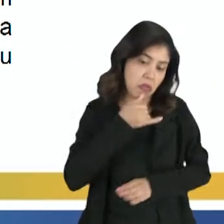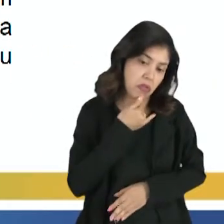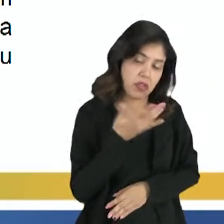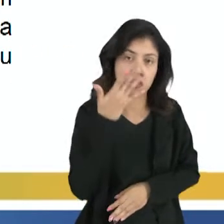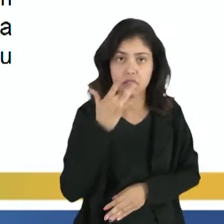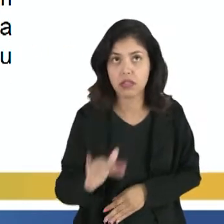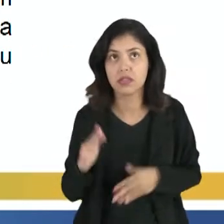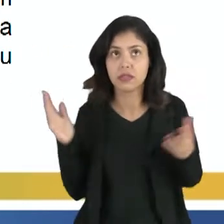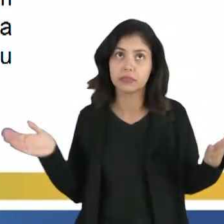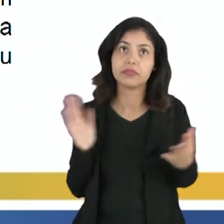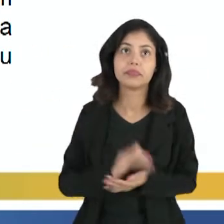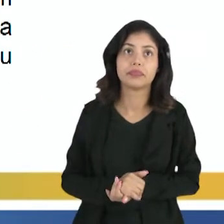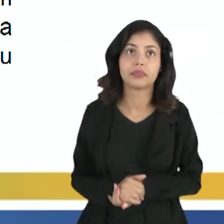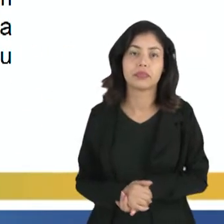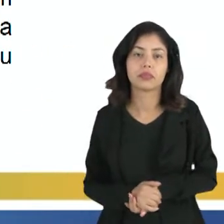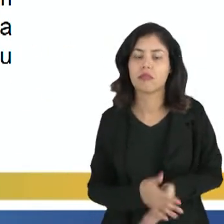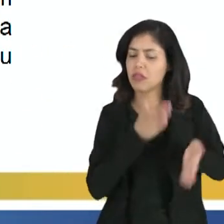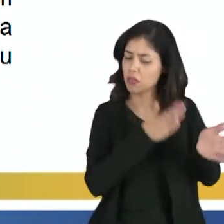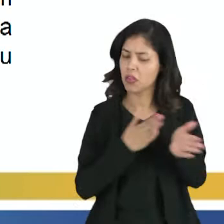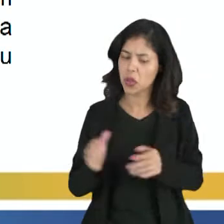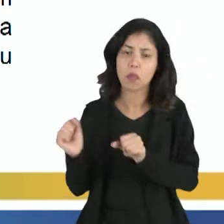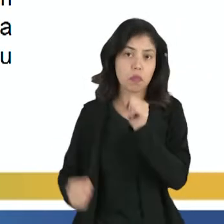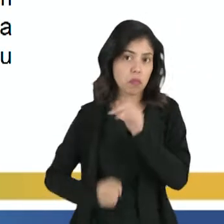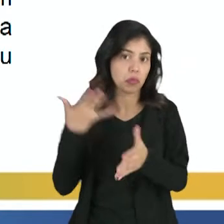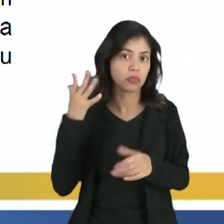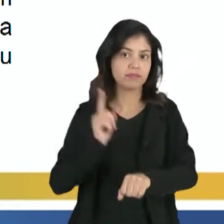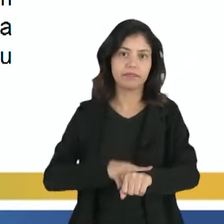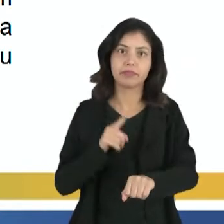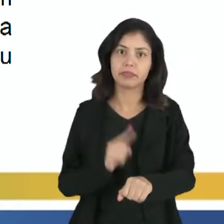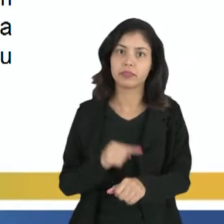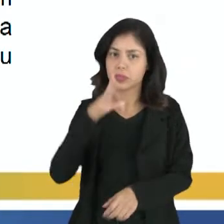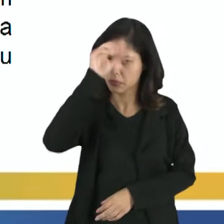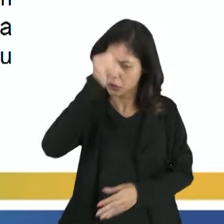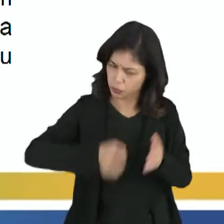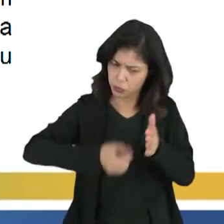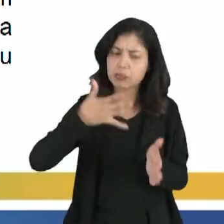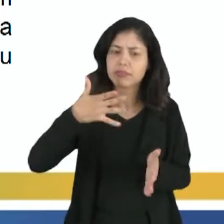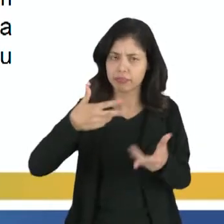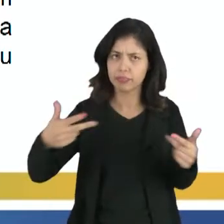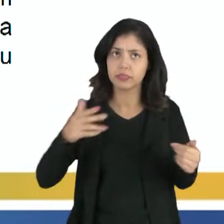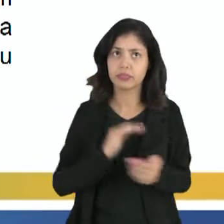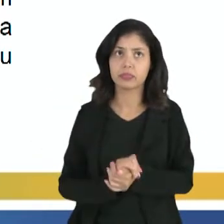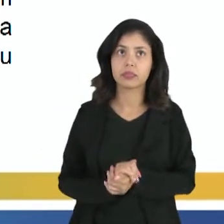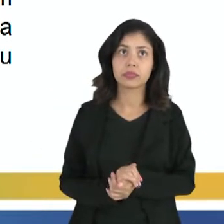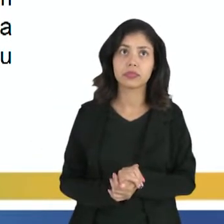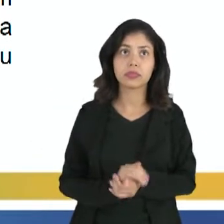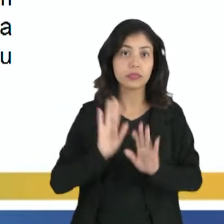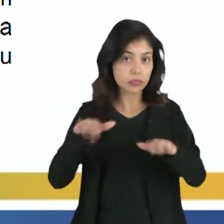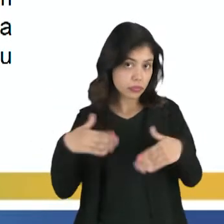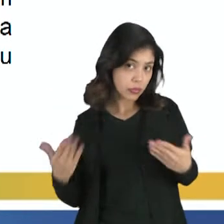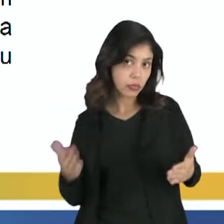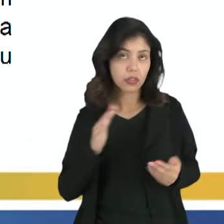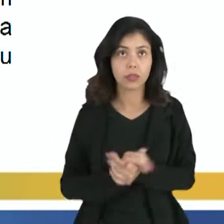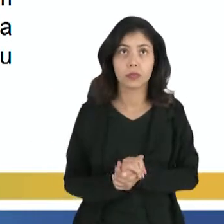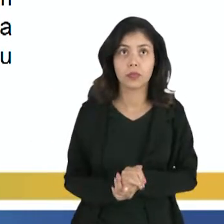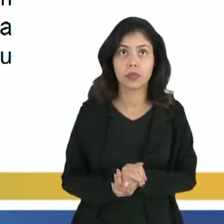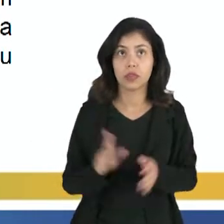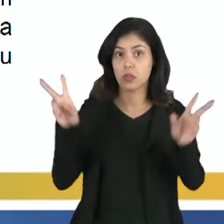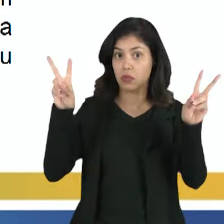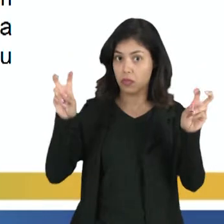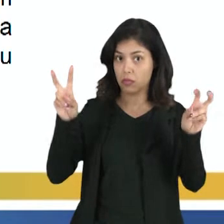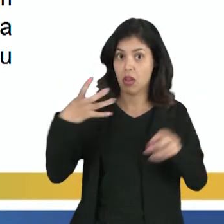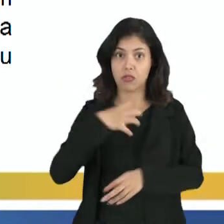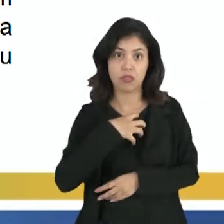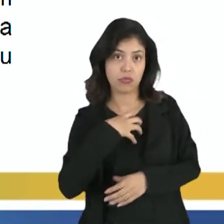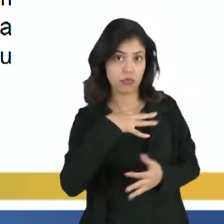das crianças? Passou-se muito tempo. Aprendi muitas coisas, entre as quais o suposto